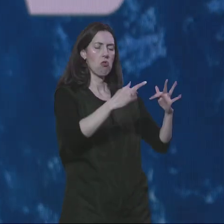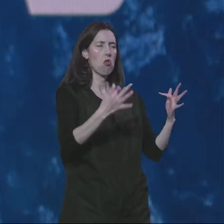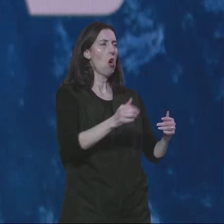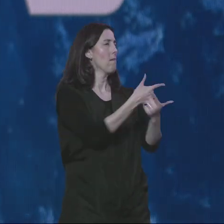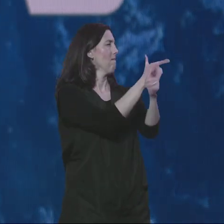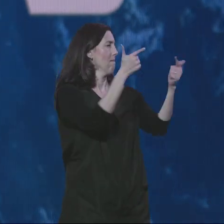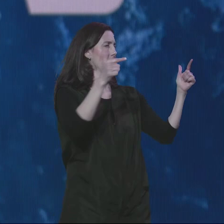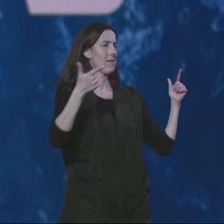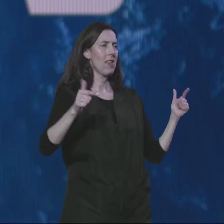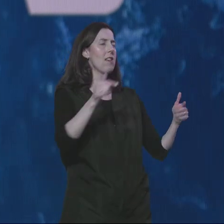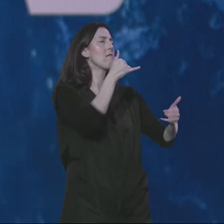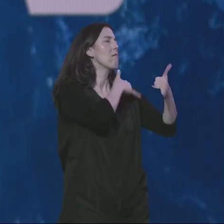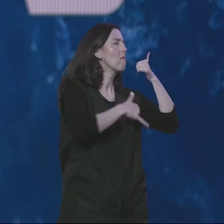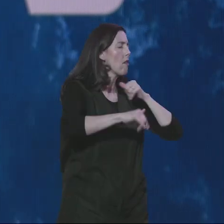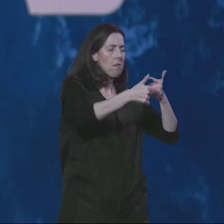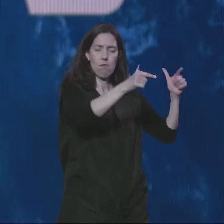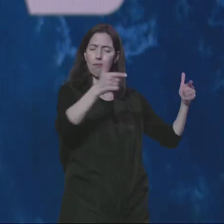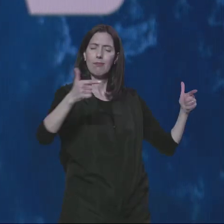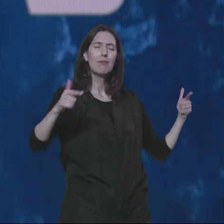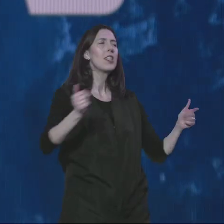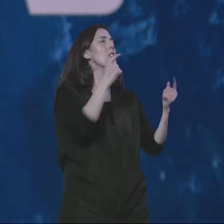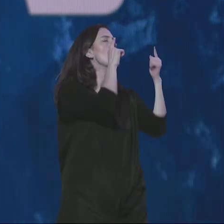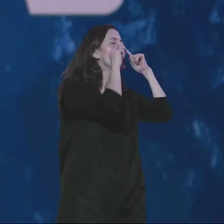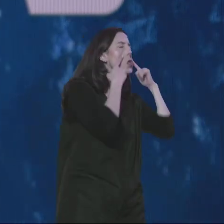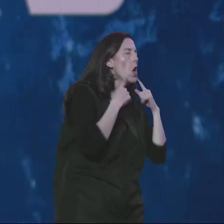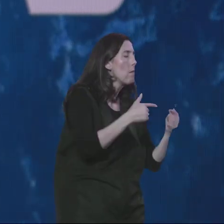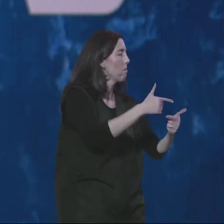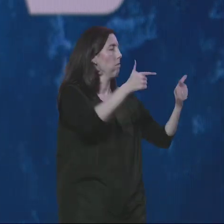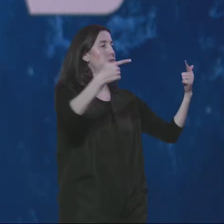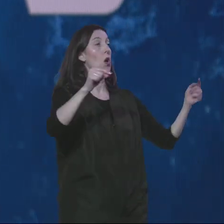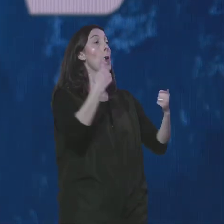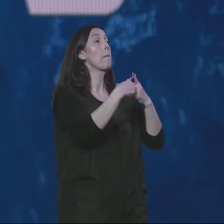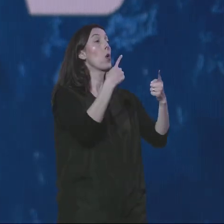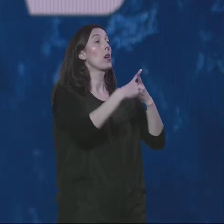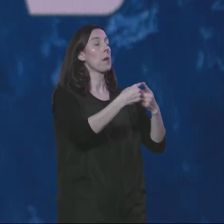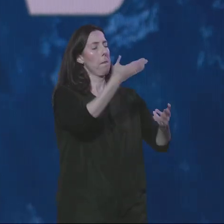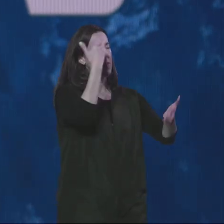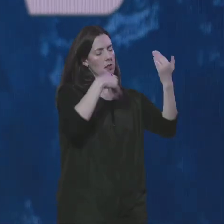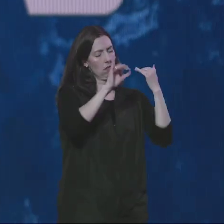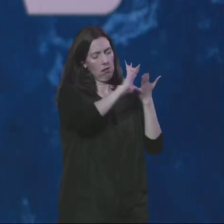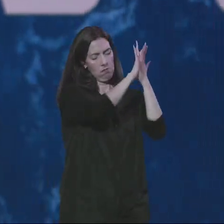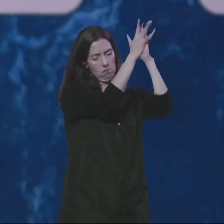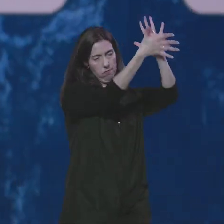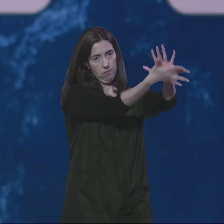nem tristeza, nem choro, pois a antiga ordem já passou.